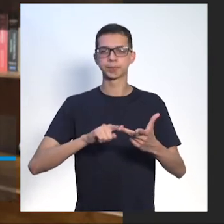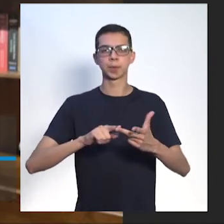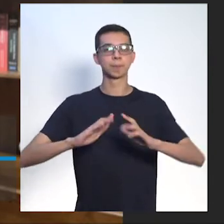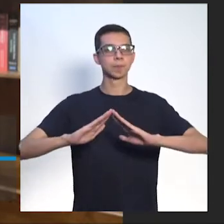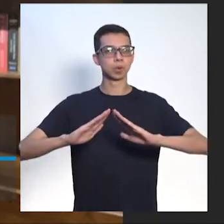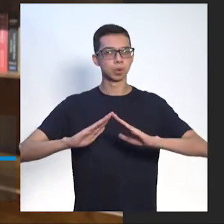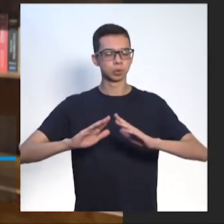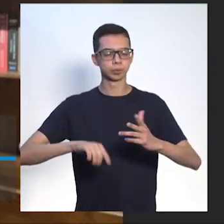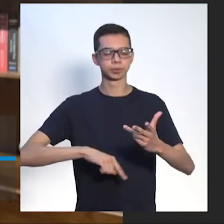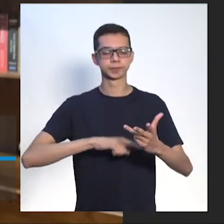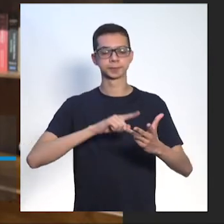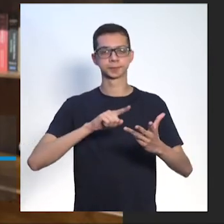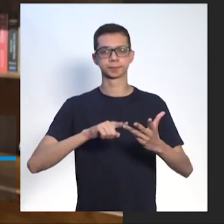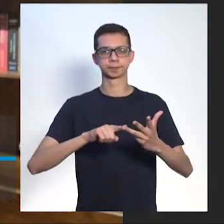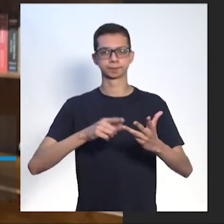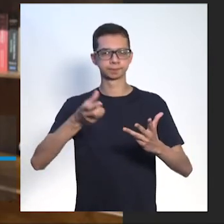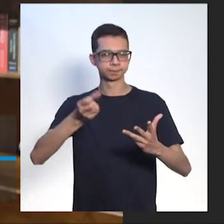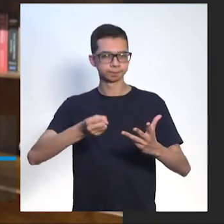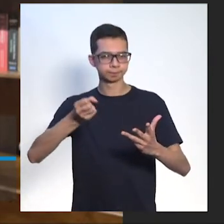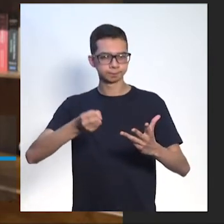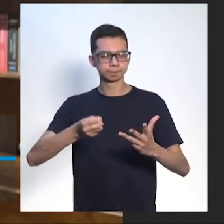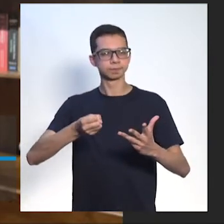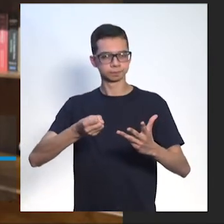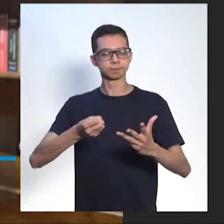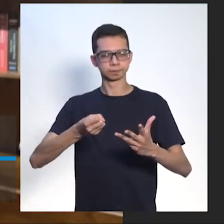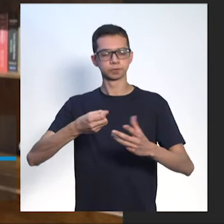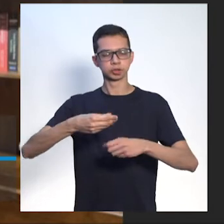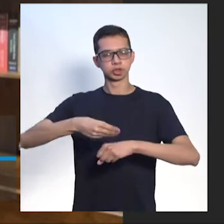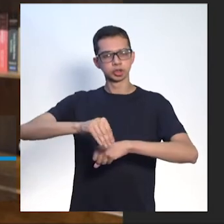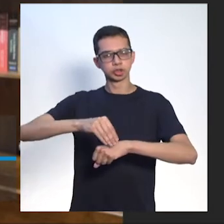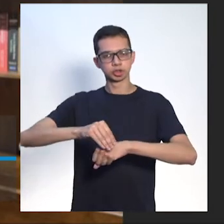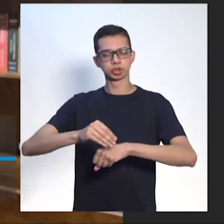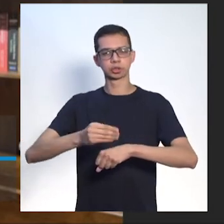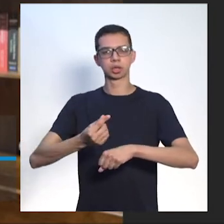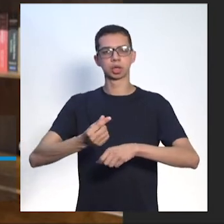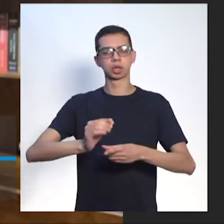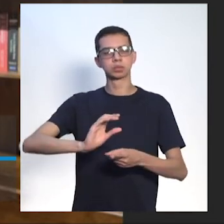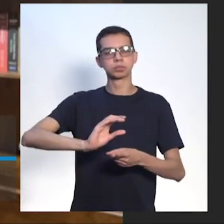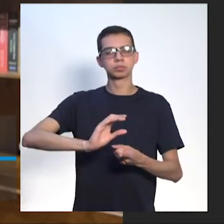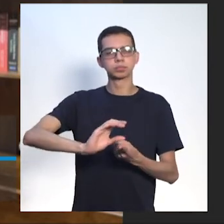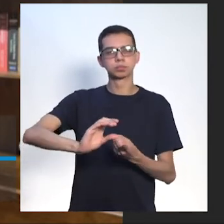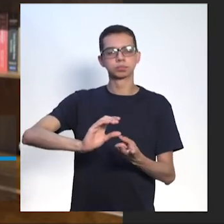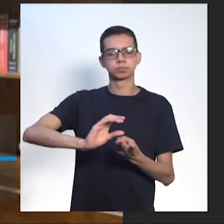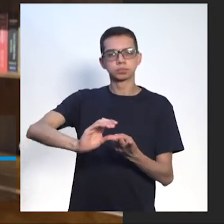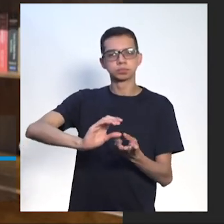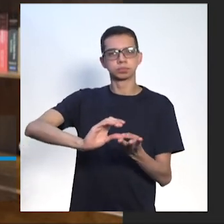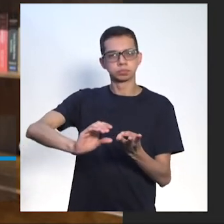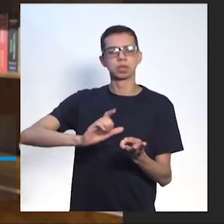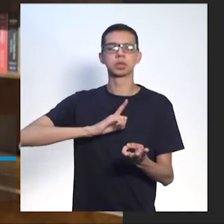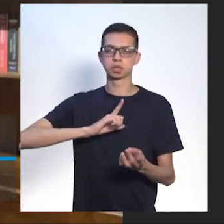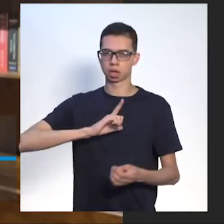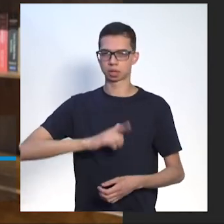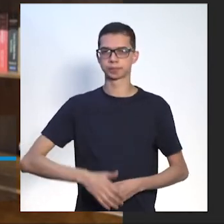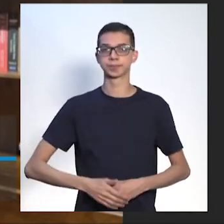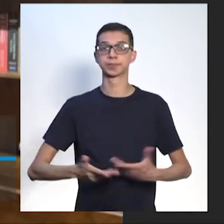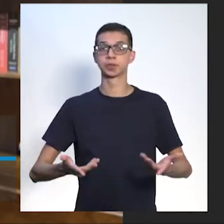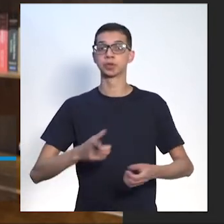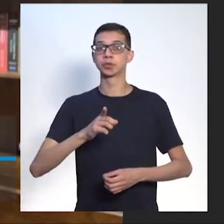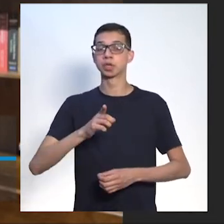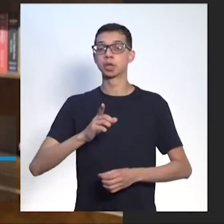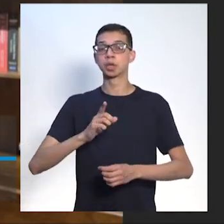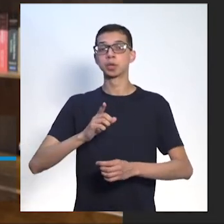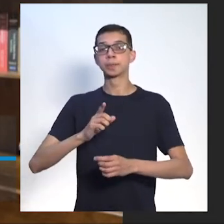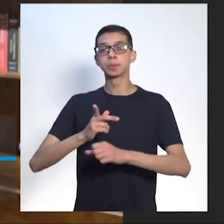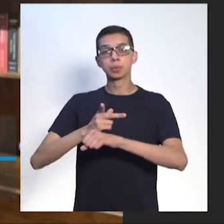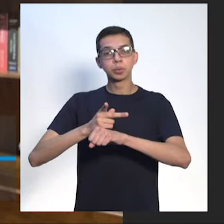moradia. Então, conforme você começar a escolher as faculdades que você vai prestar, você vai começar a procurar o edital